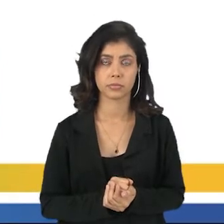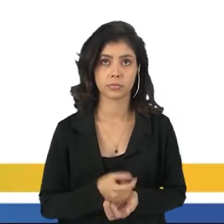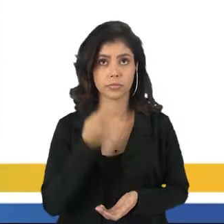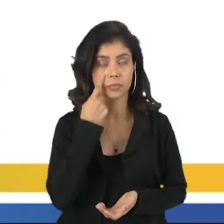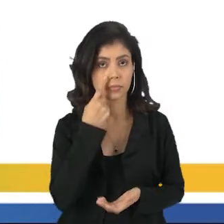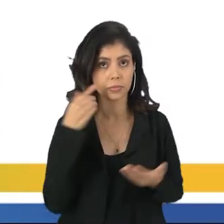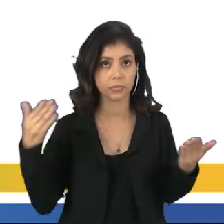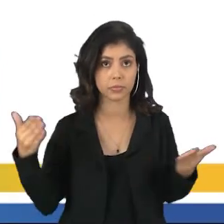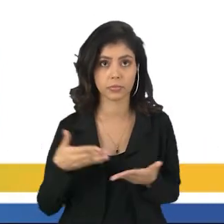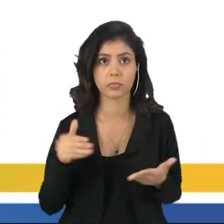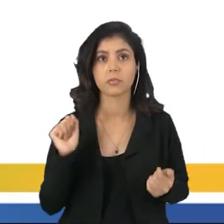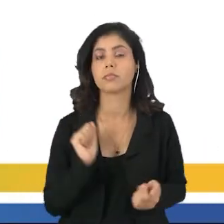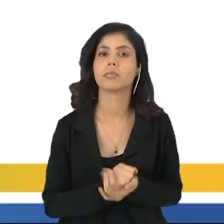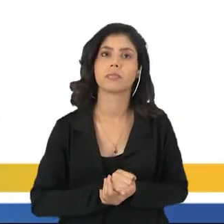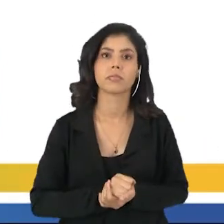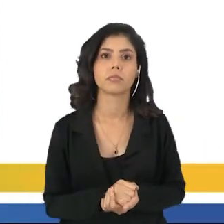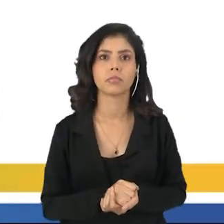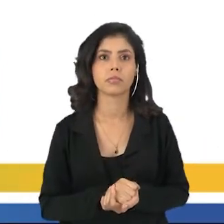vejamos agora